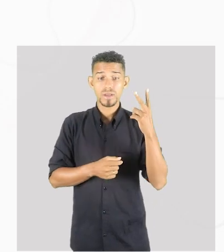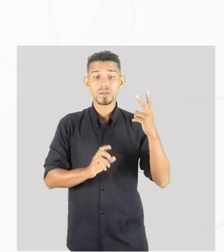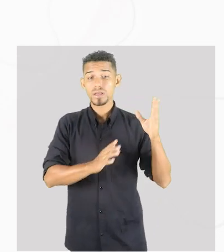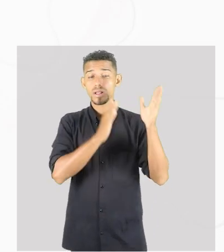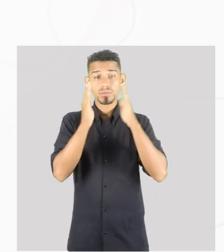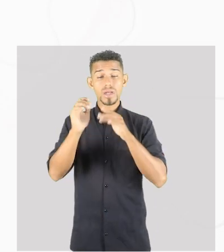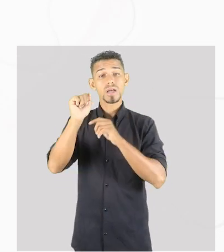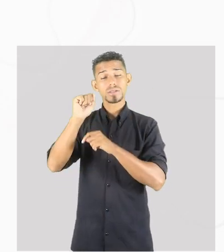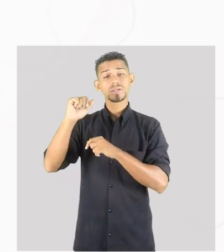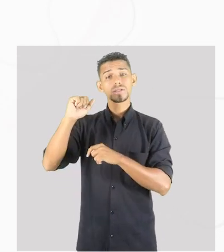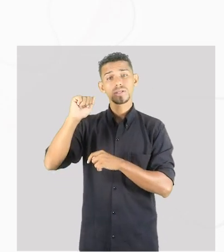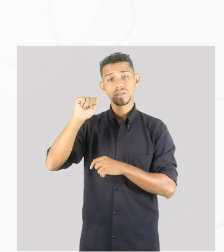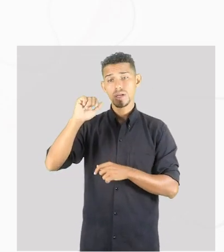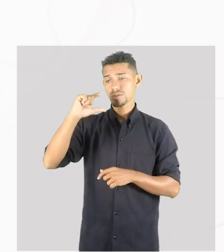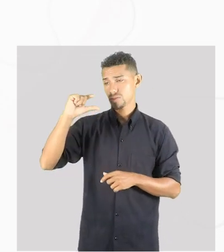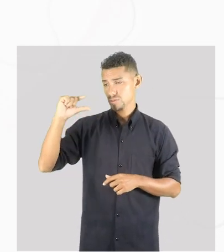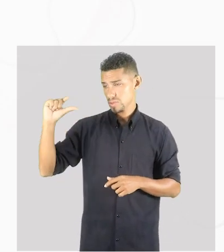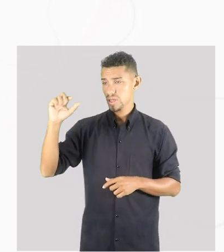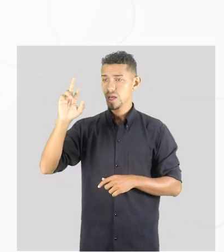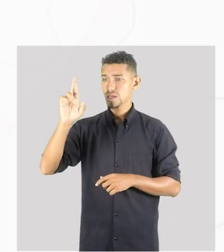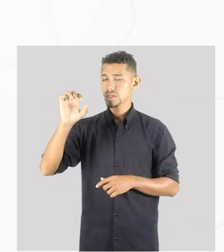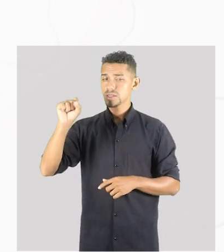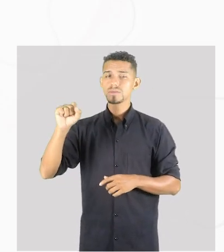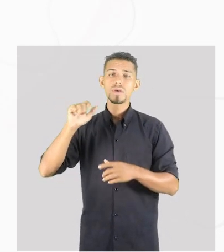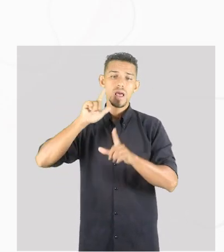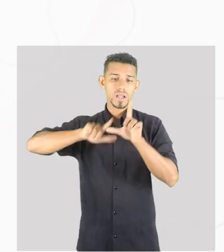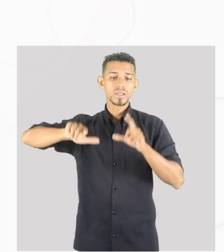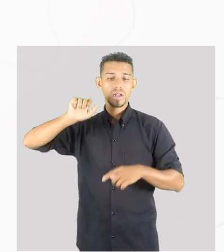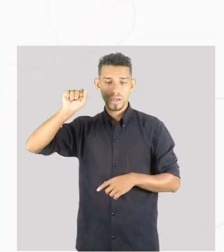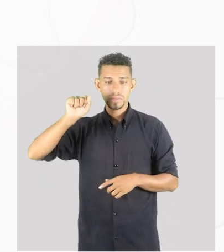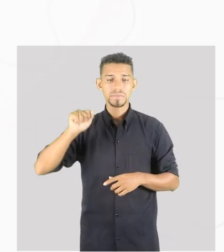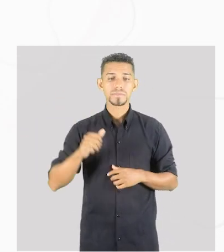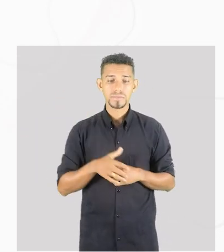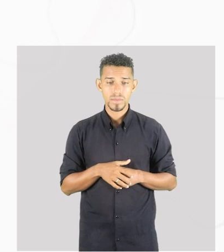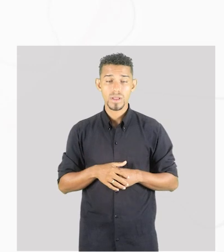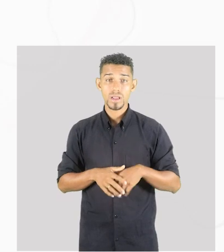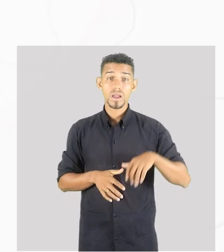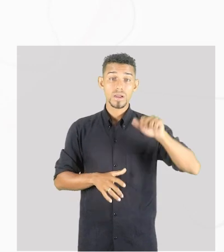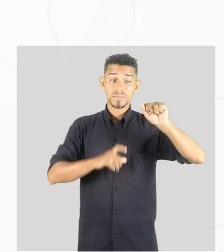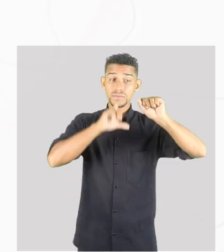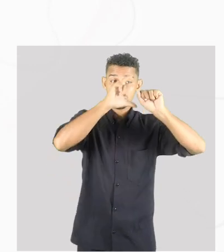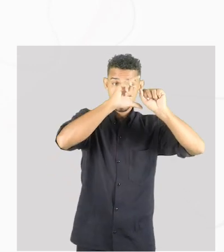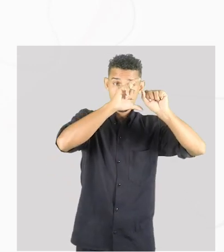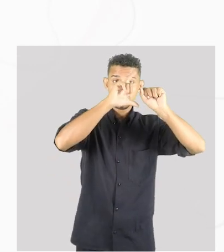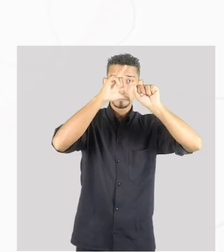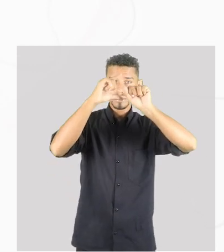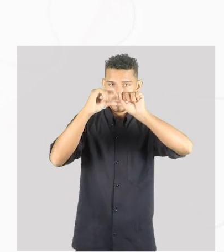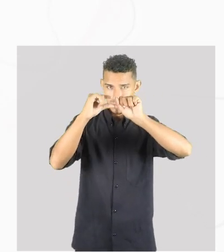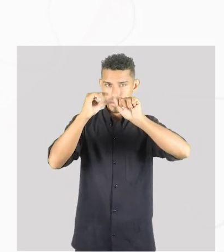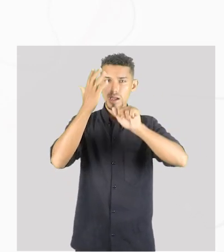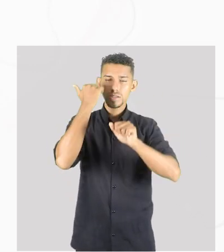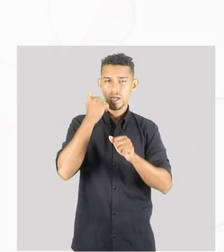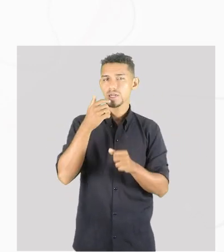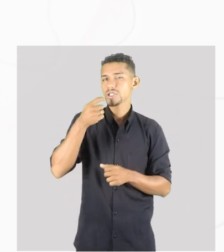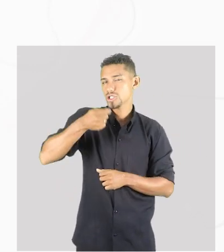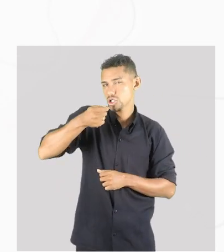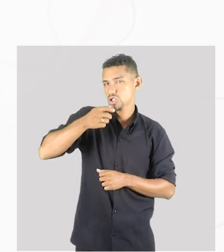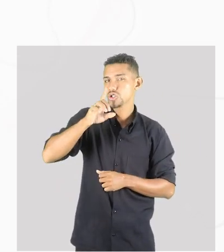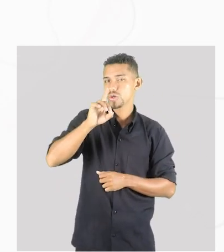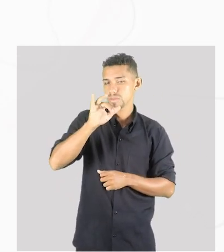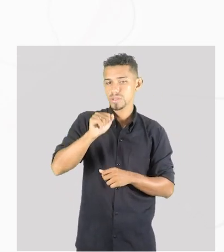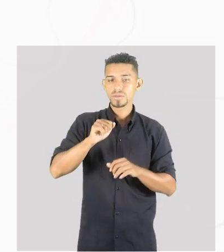sequência a albina ser recessiva 2 vezes, é a letra A, que mostra pra gente o azão, azinho, você sabe que é dominante, tem o